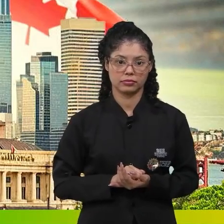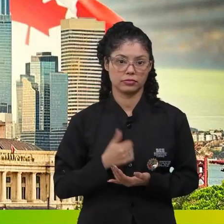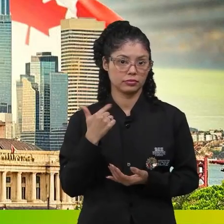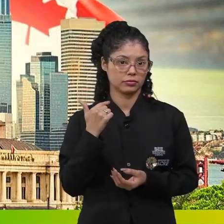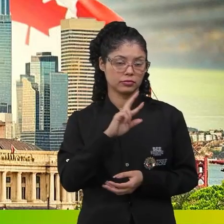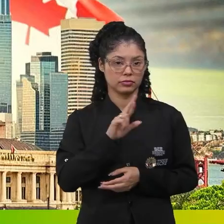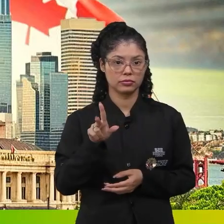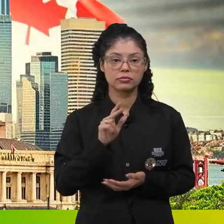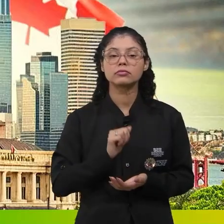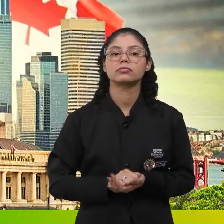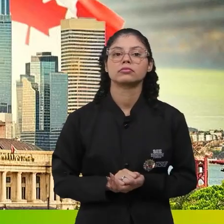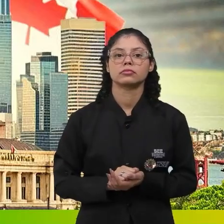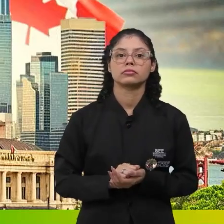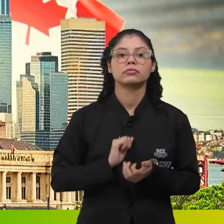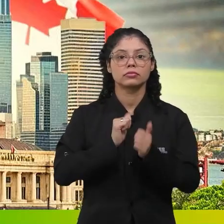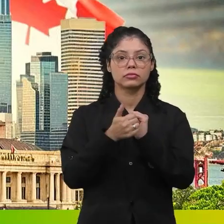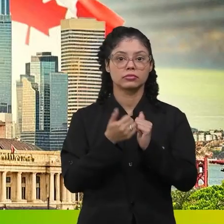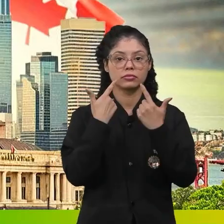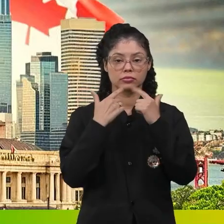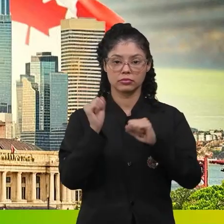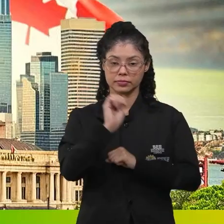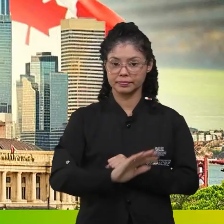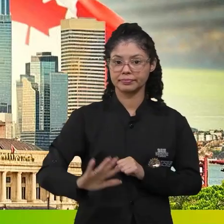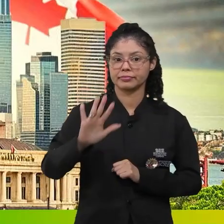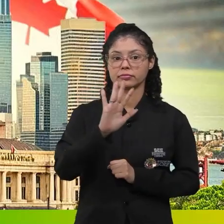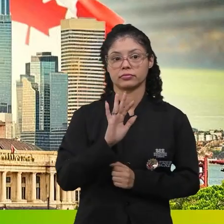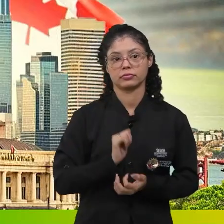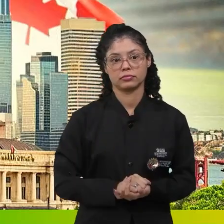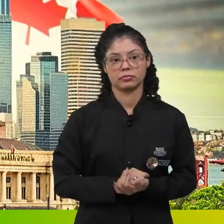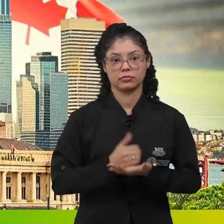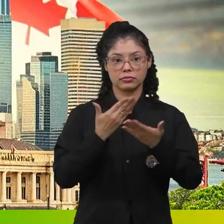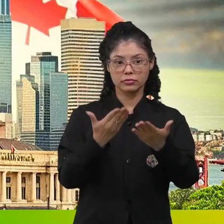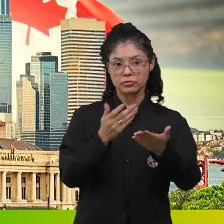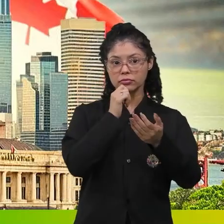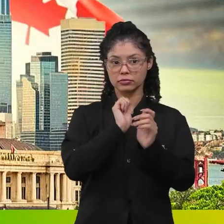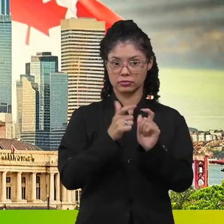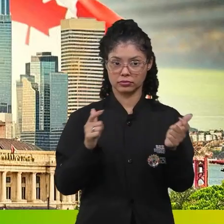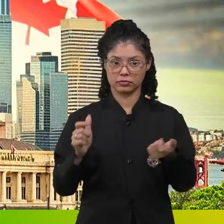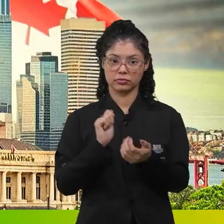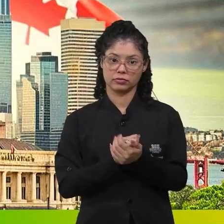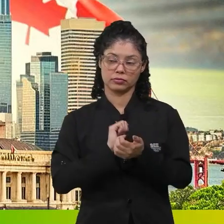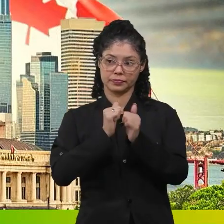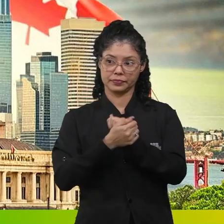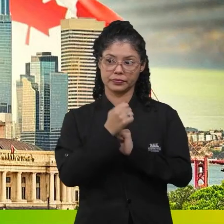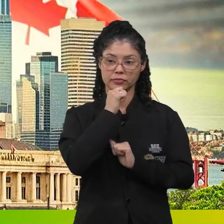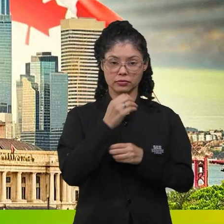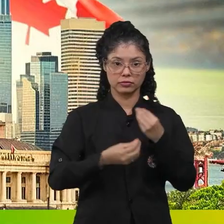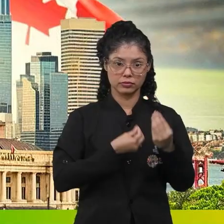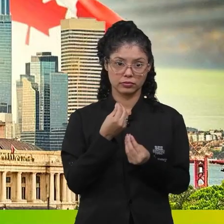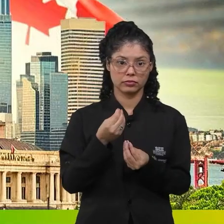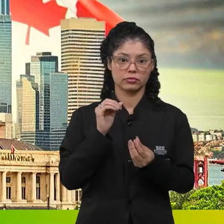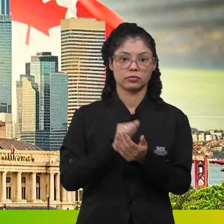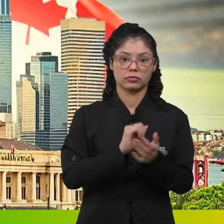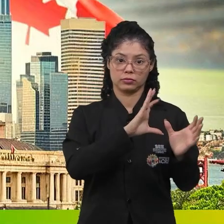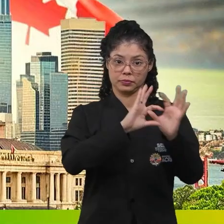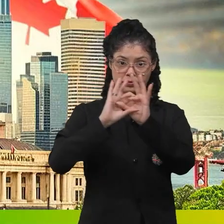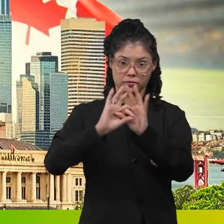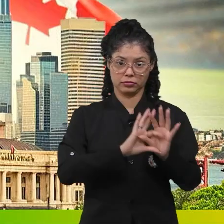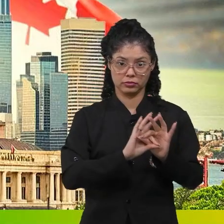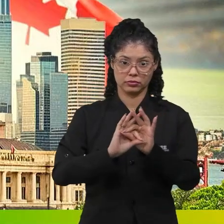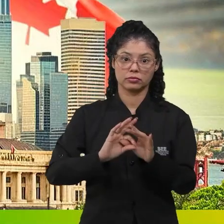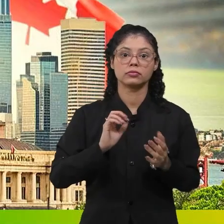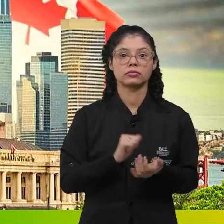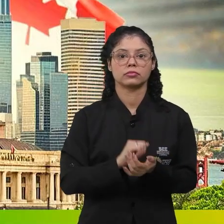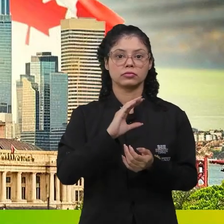ser diferente. Então aqui, eventos esportivos em linguagem universal. Dessa forma, os grandes eventos esportivos, como as Olimpíadas, Copa do Mundo,